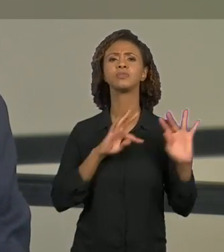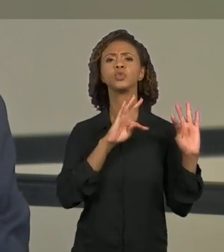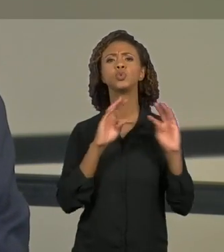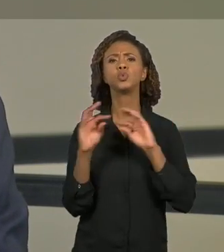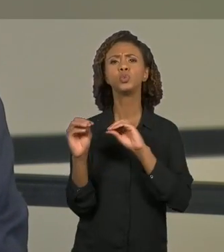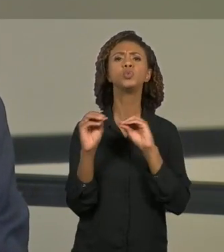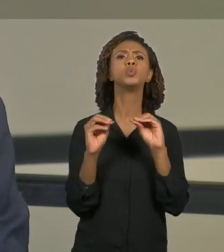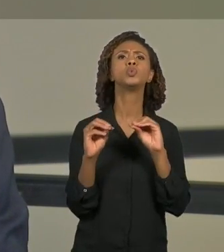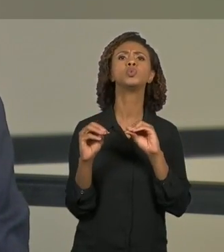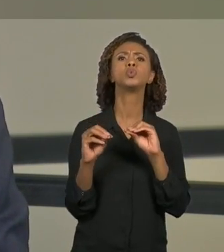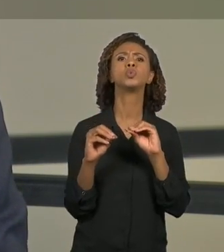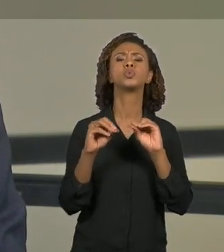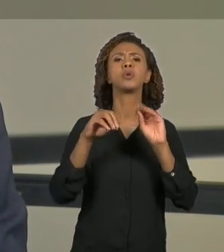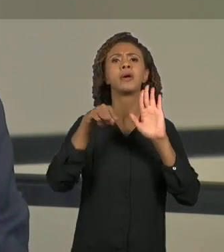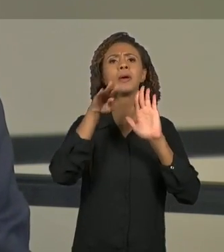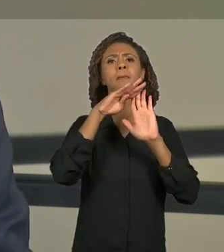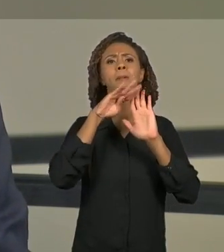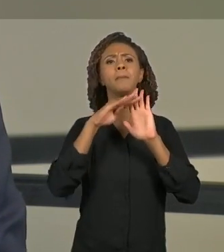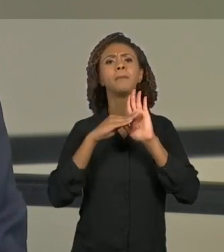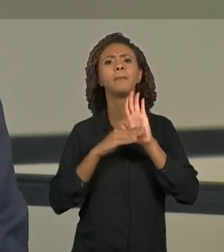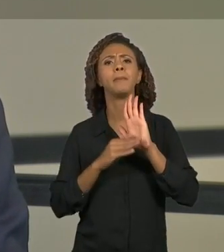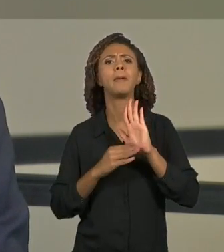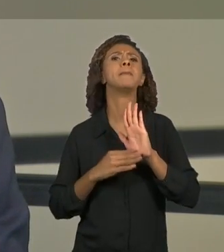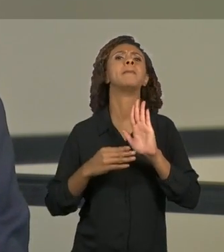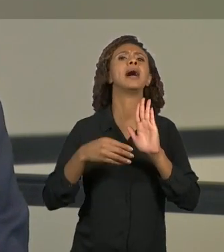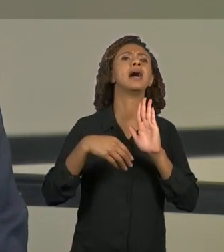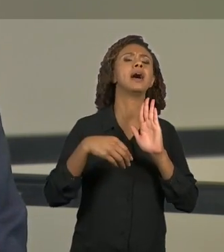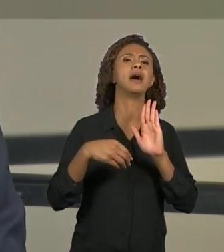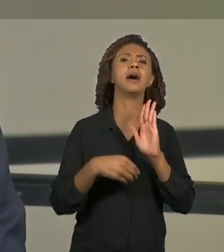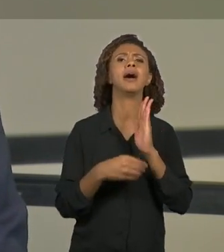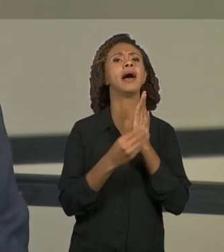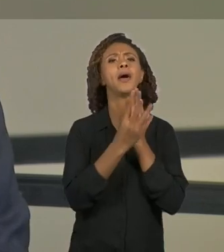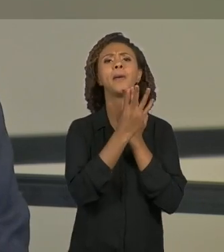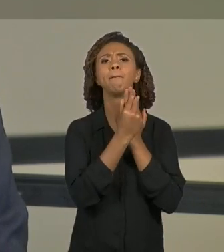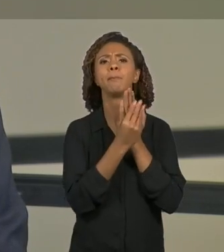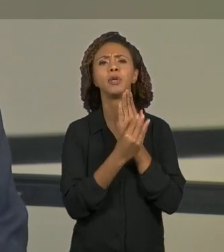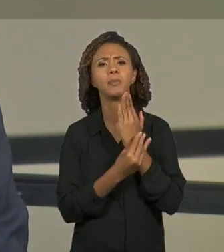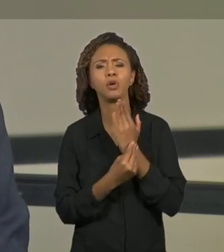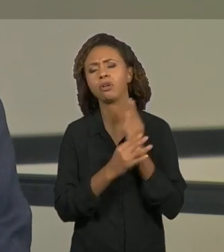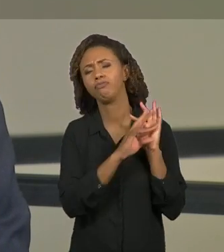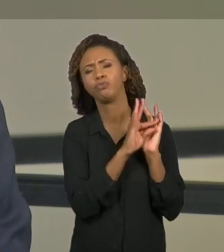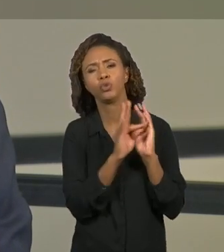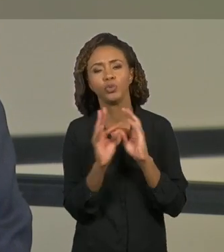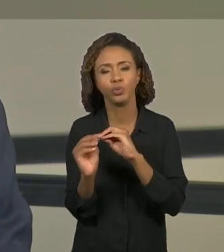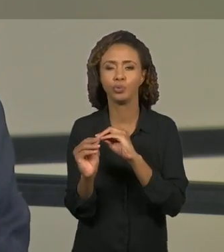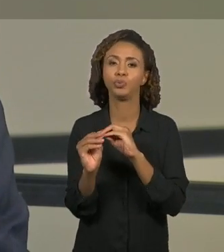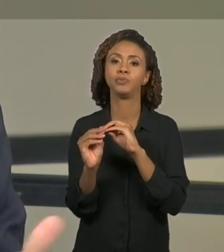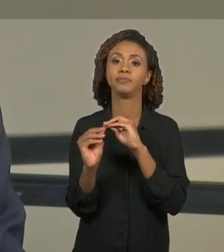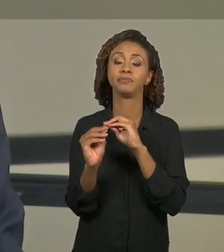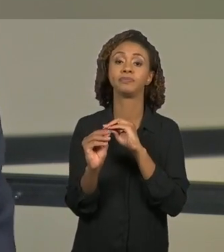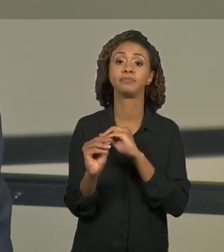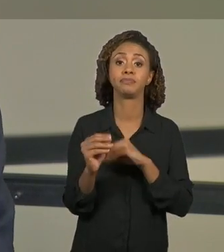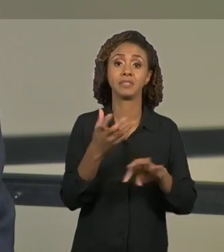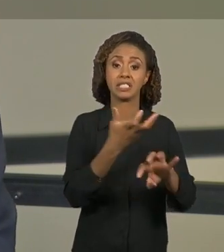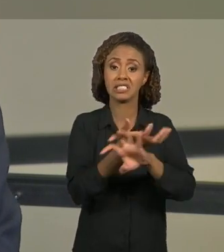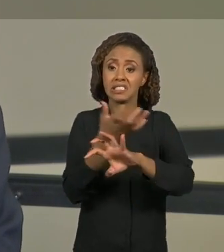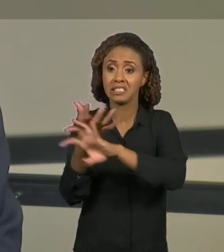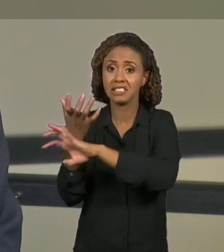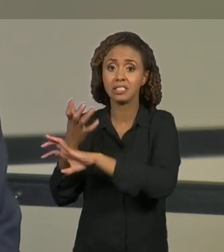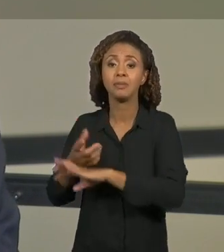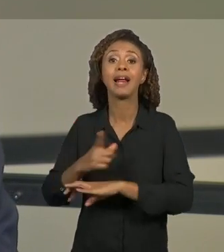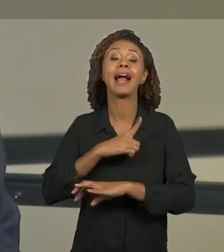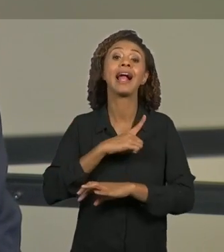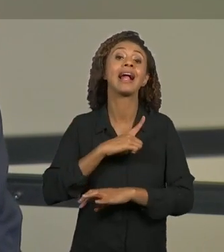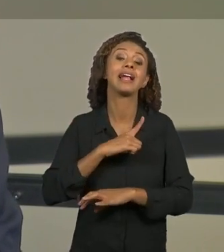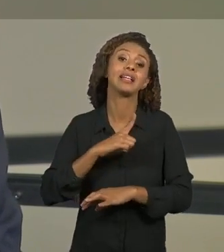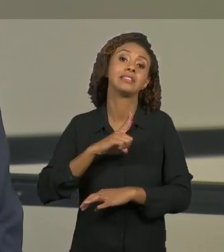quase qual é a meta não o macho bibliografia e aí cada cada disciplina tem um modelo de avaliação